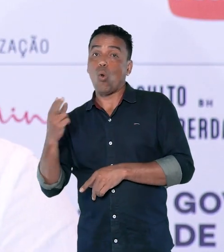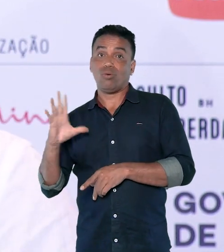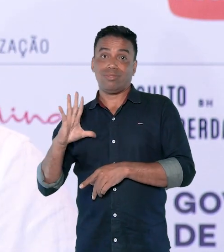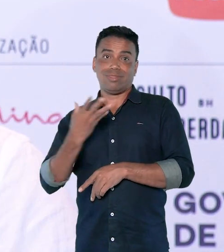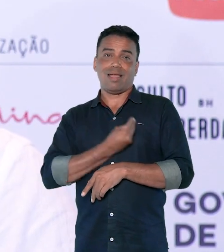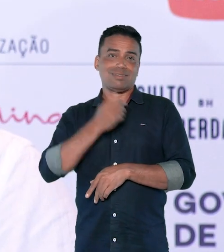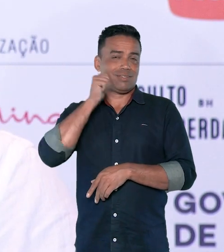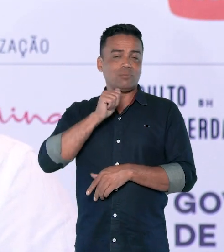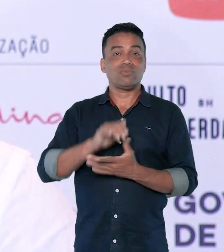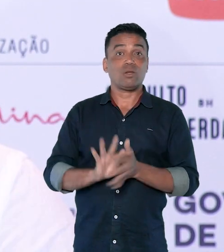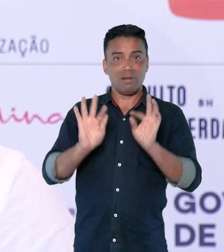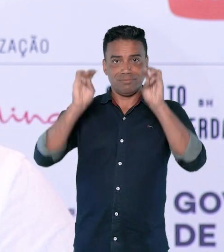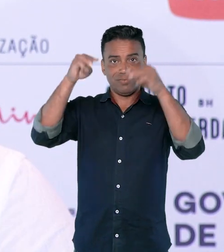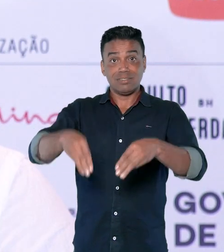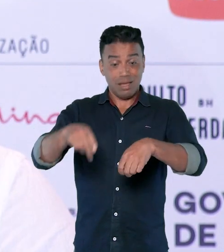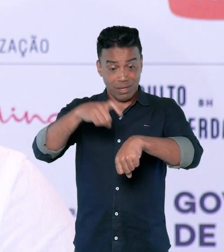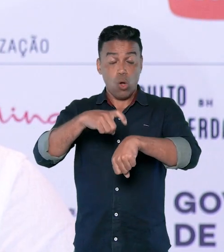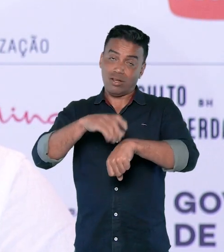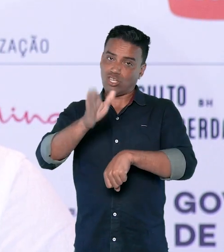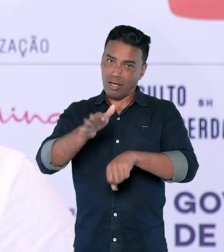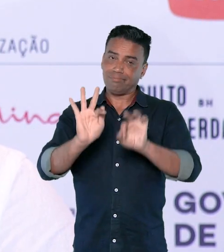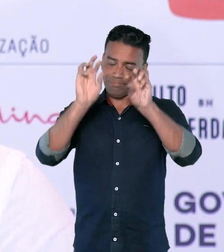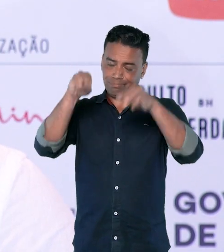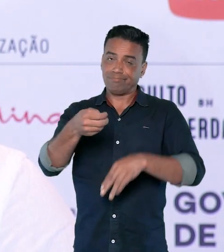E, para a gente terminar, que a gente já está em cima da hora,